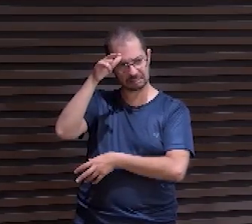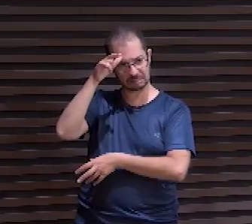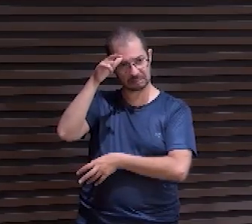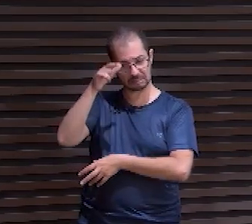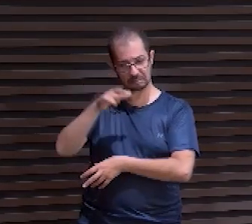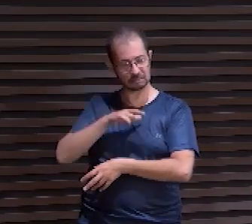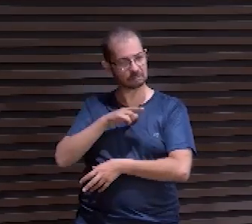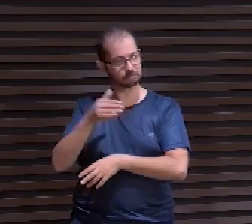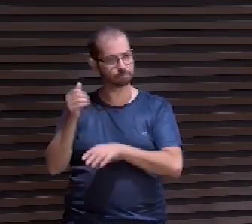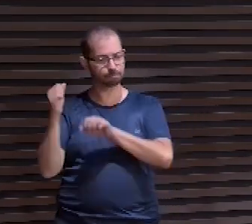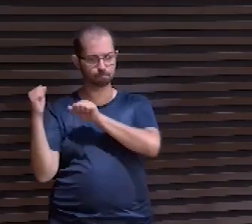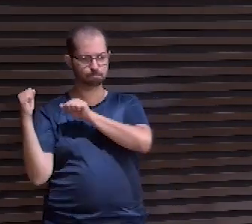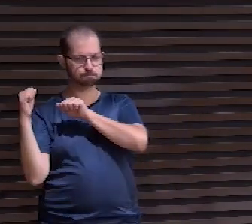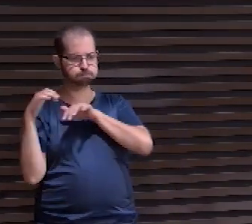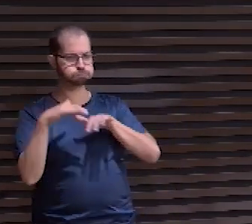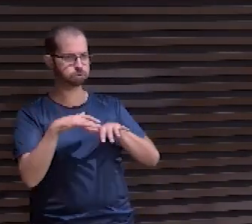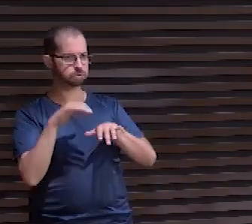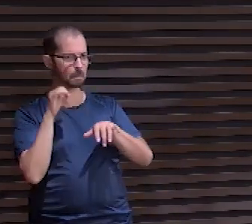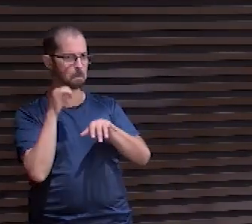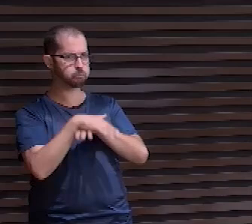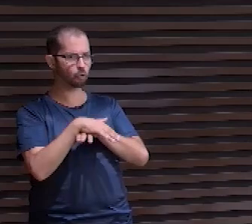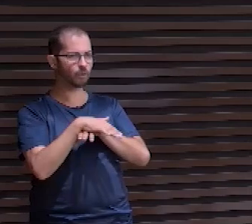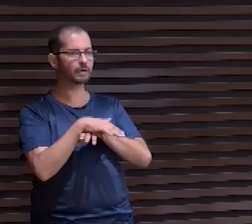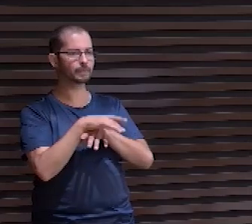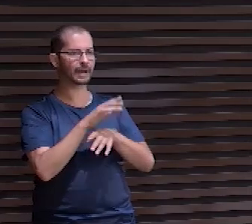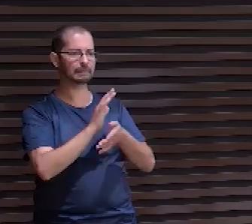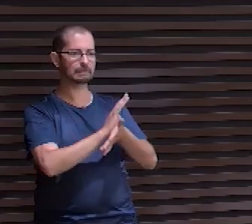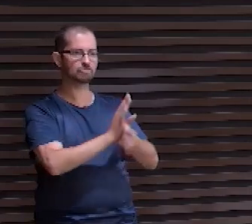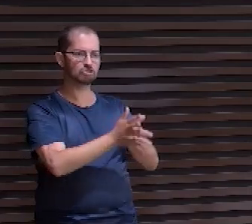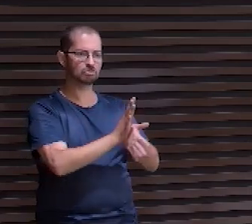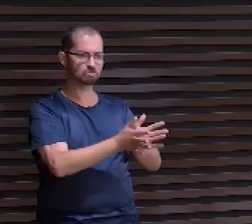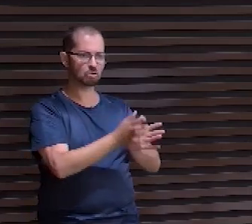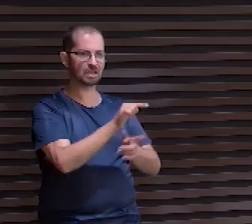peito destruir aquela igreja.